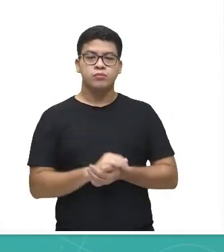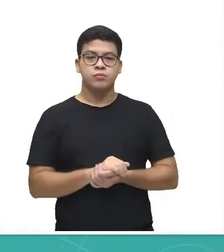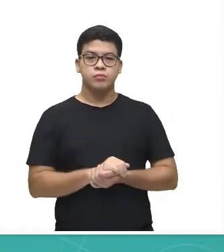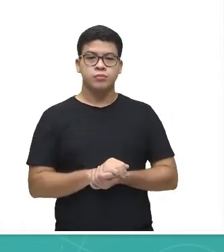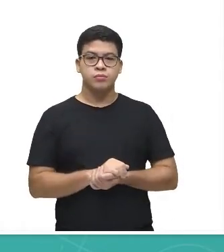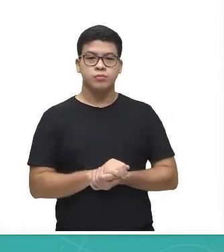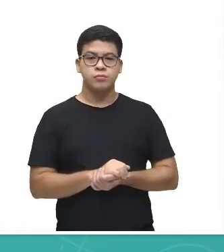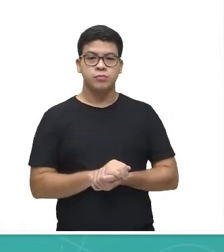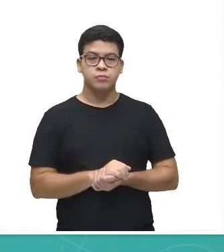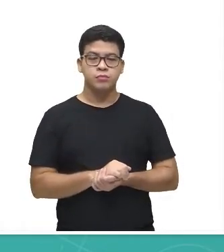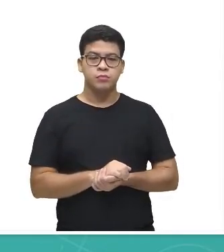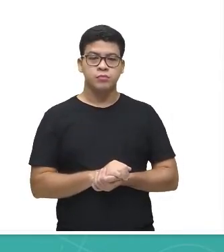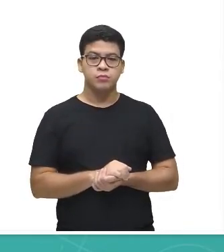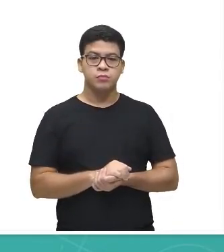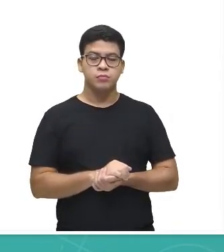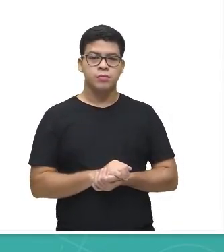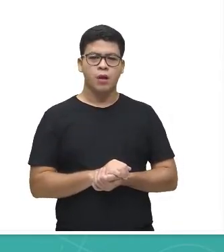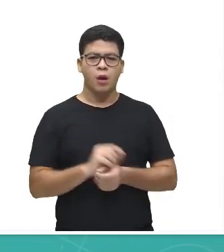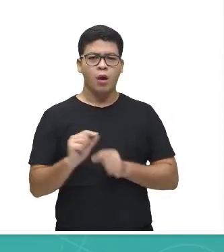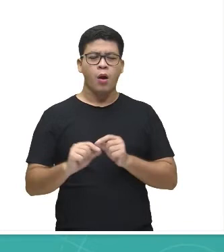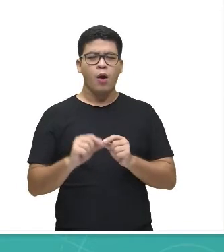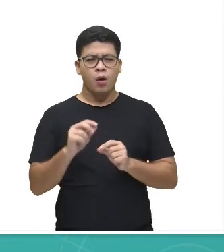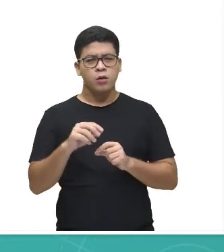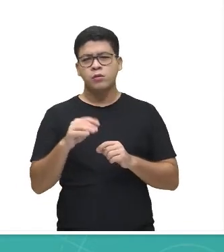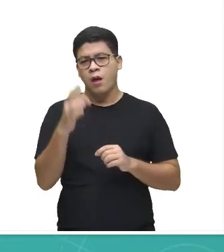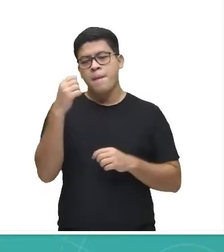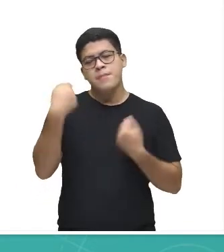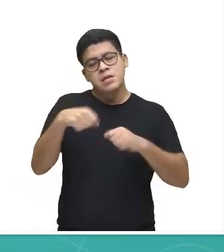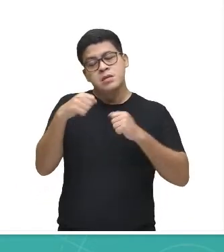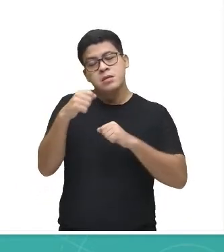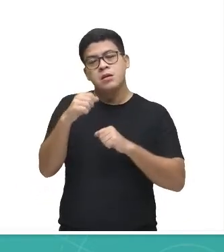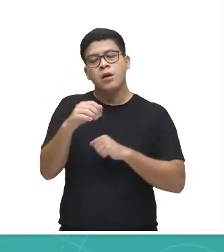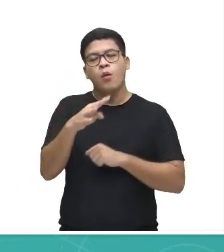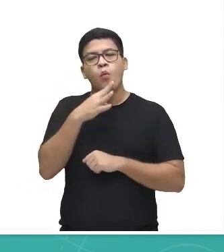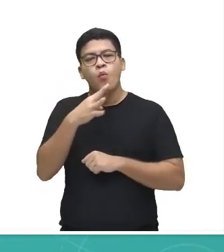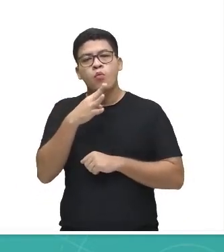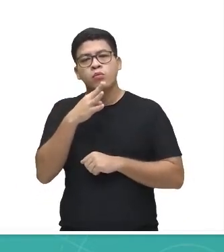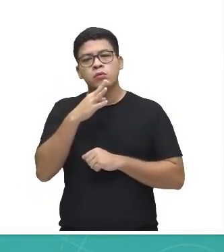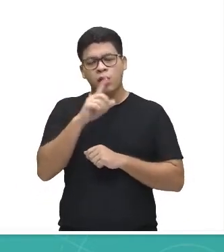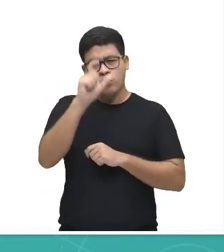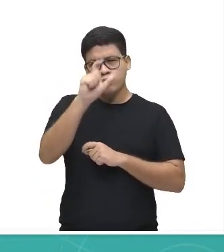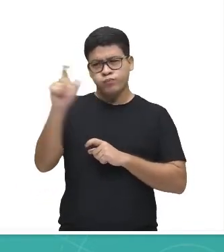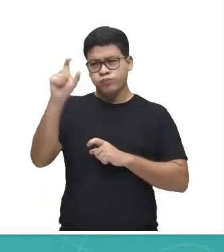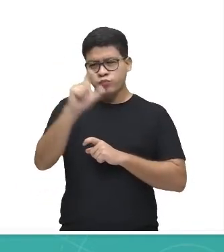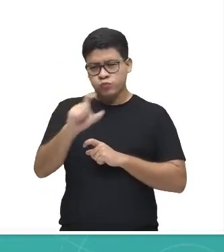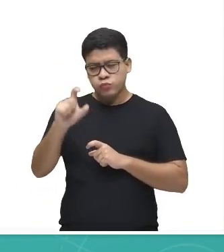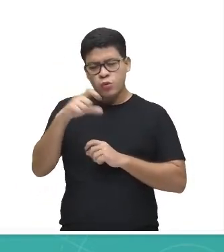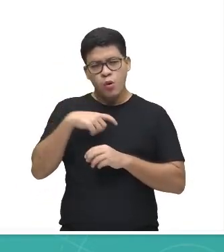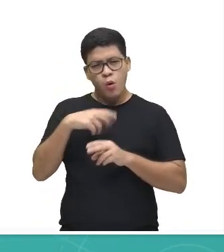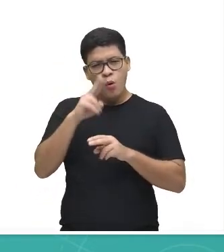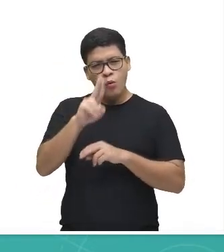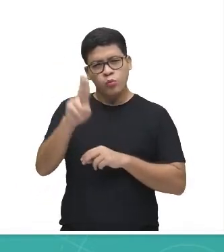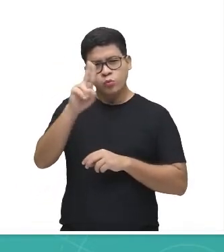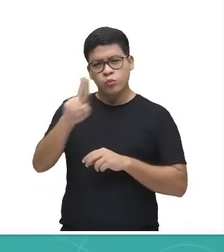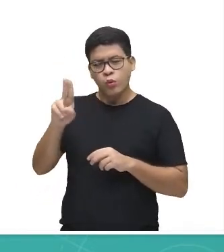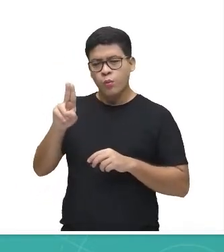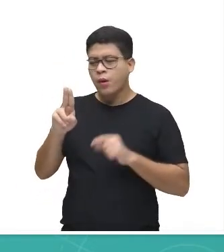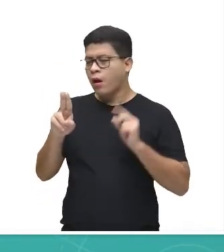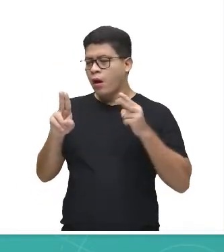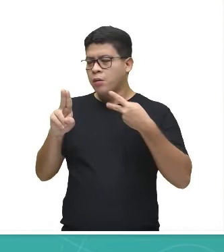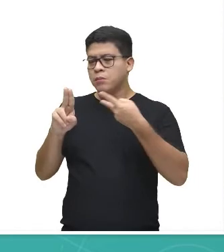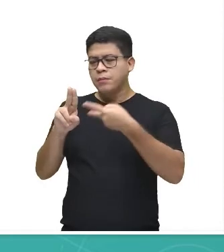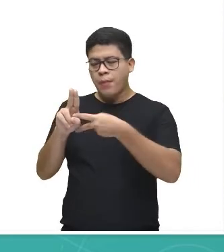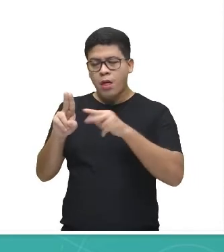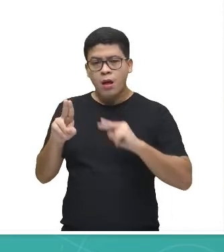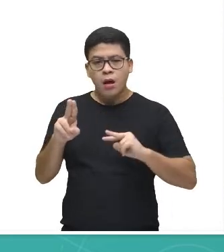simples, tá, pessoal? A gente só precisa conhecer o nomezinho de cada um. Em determinadas situações você nem precisa saber o nome,